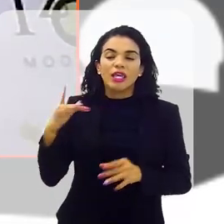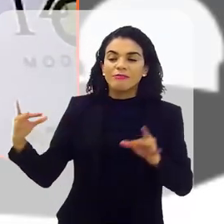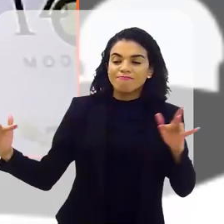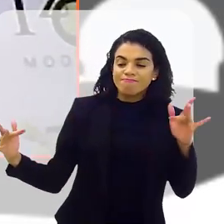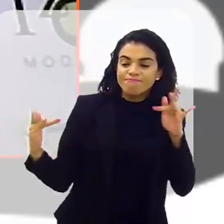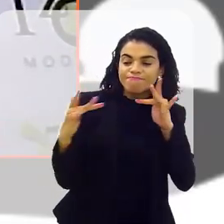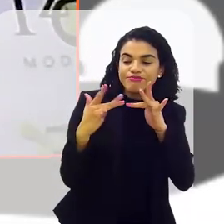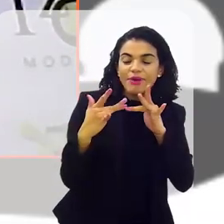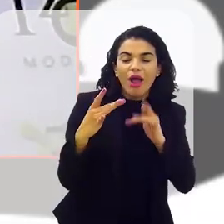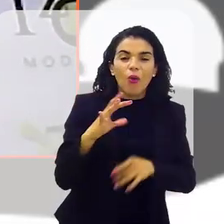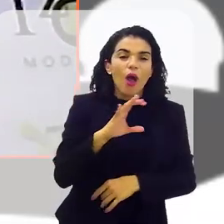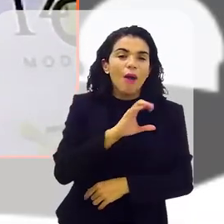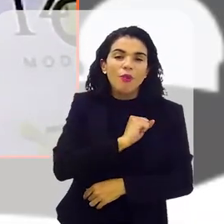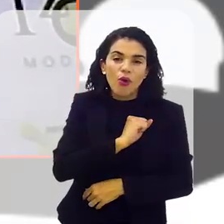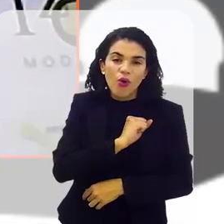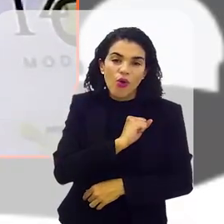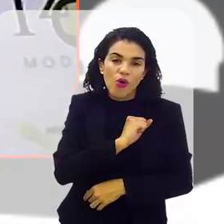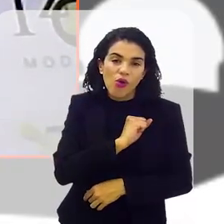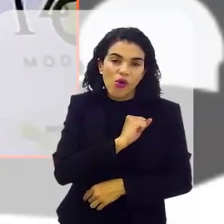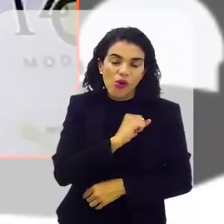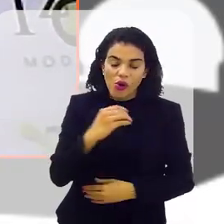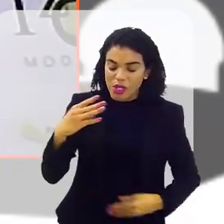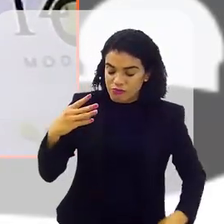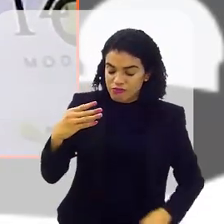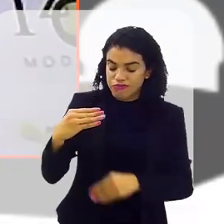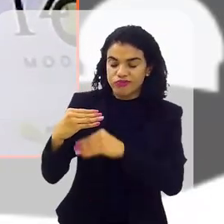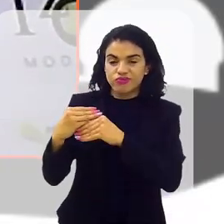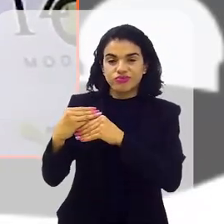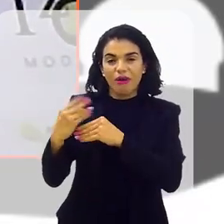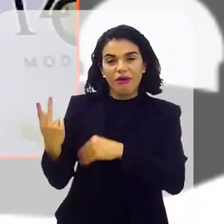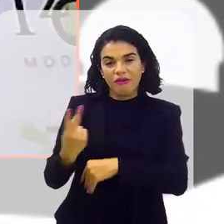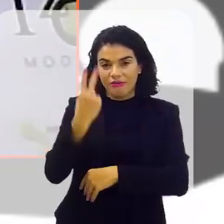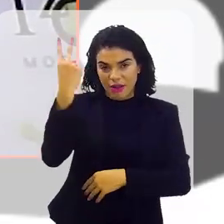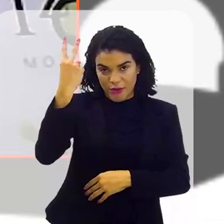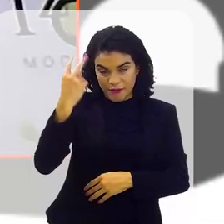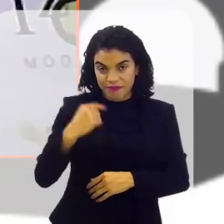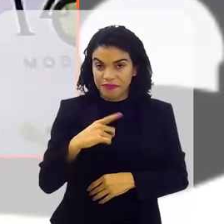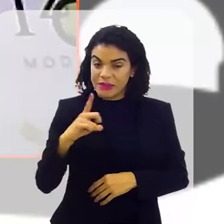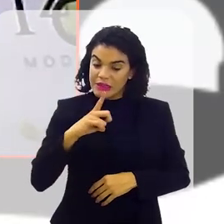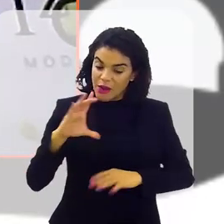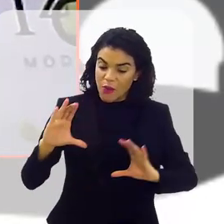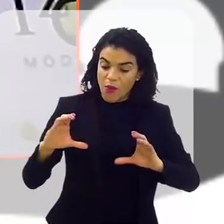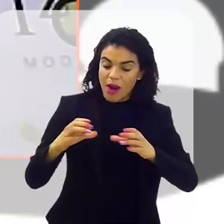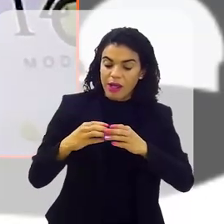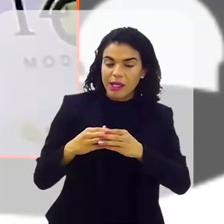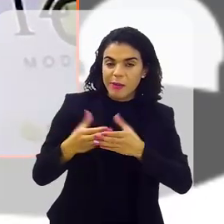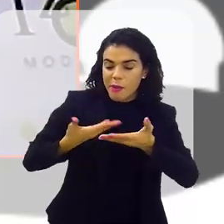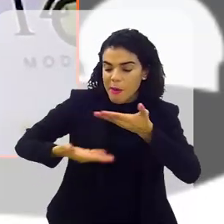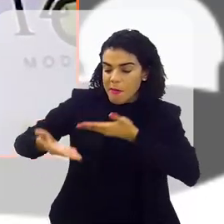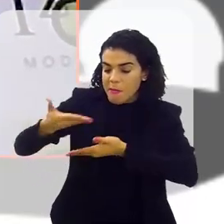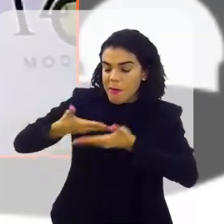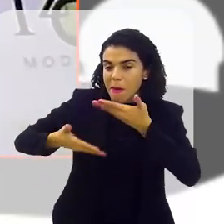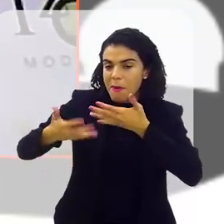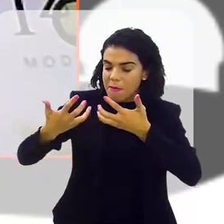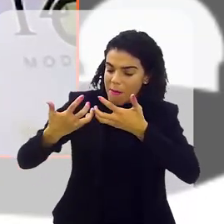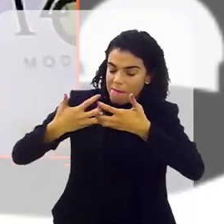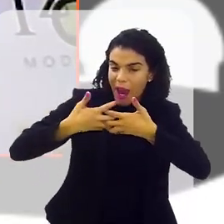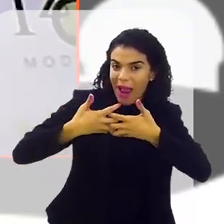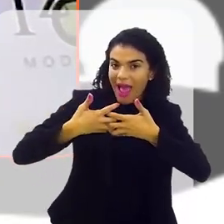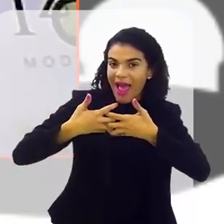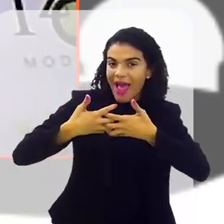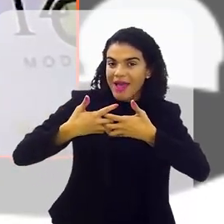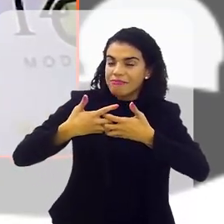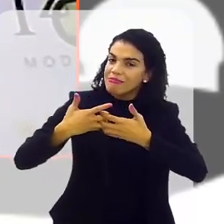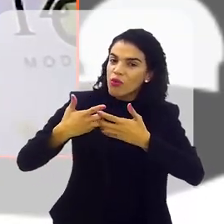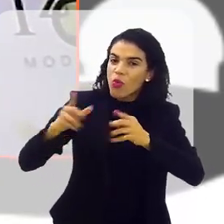vem no amor e que agregam o valor que o objetivo nosso ter uma equipe que se entenda que agregue